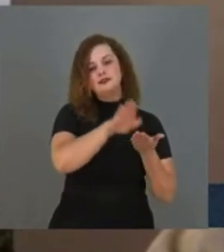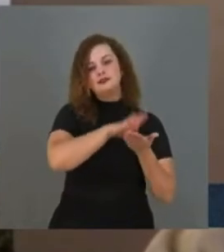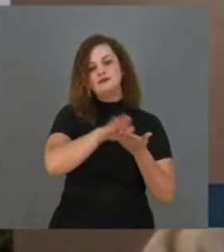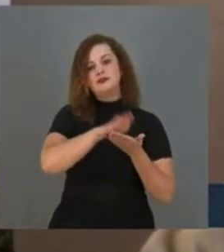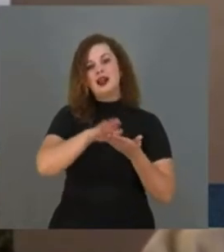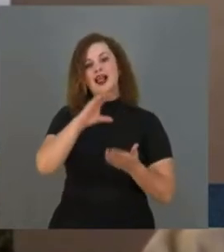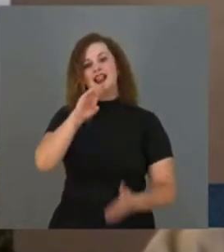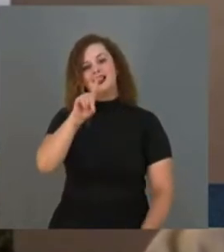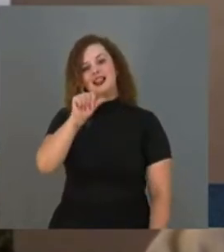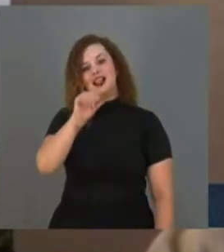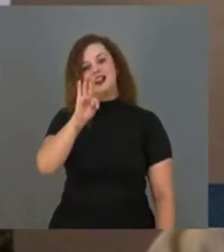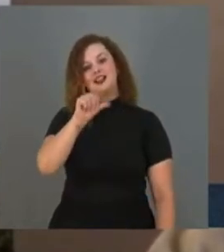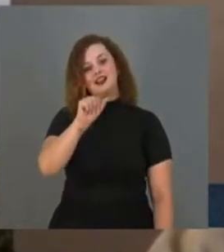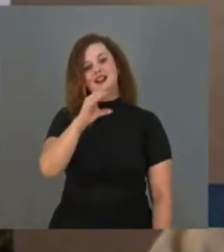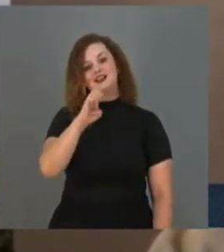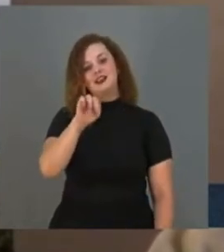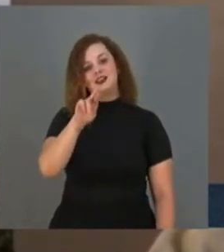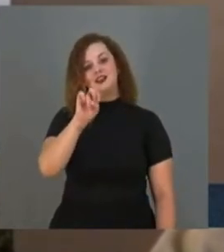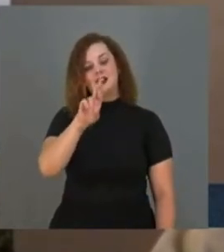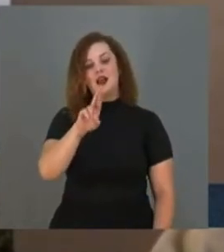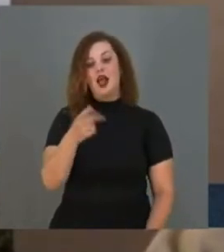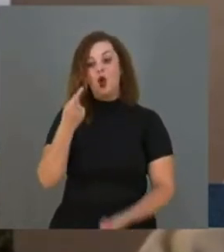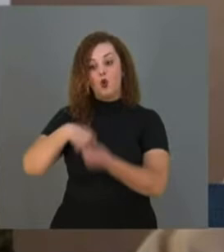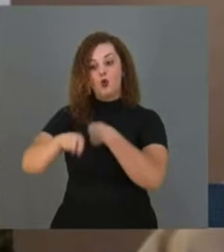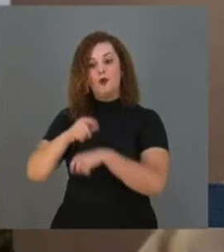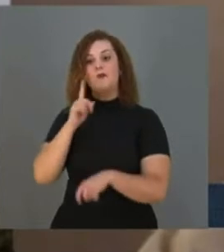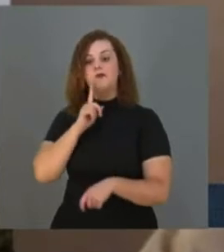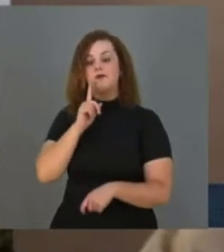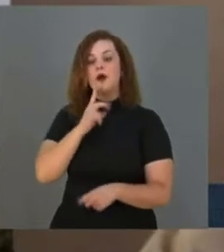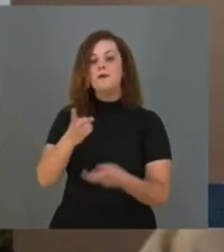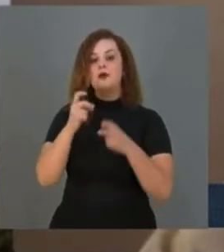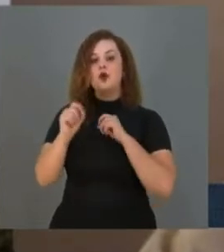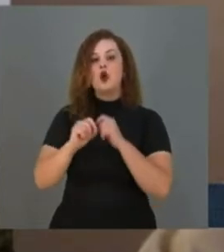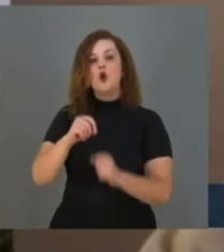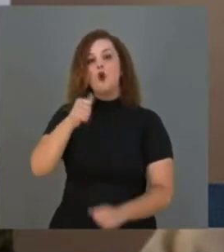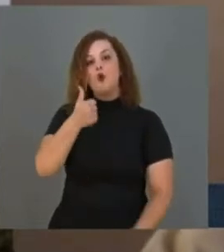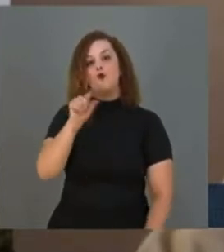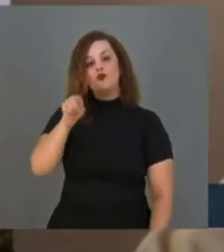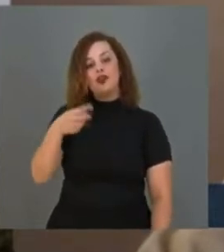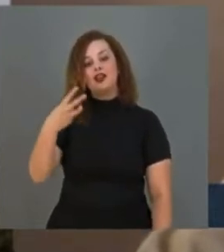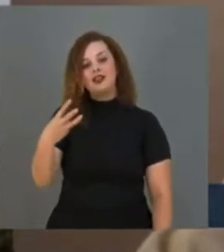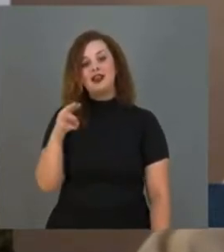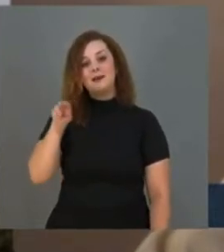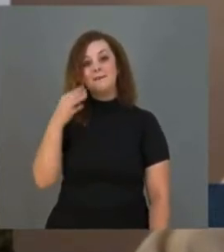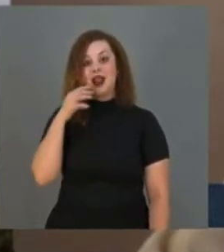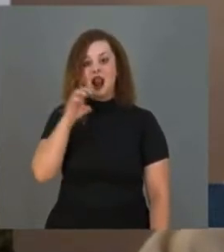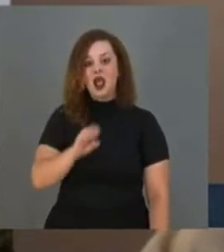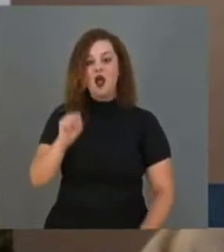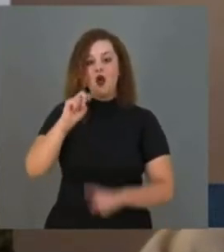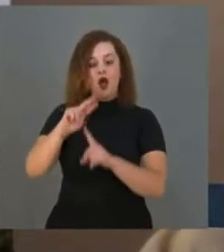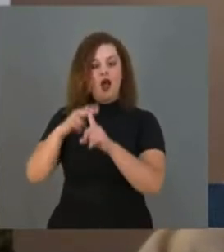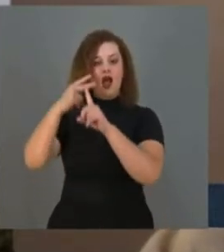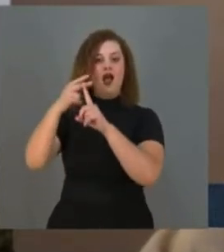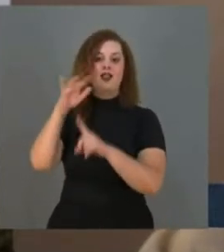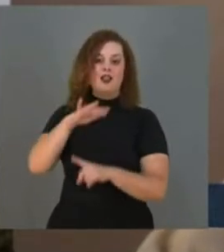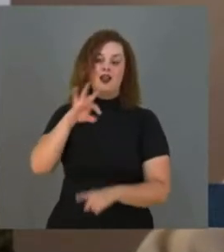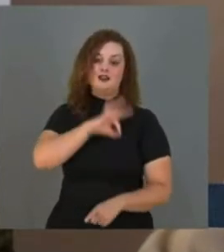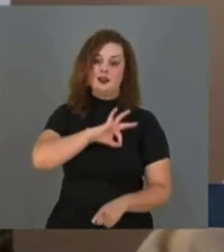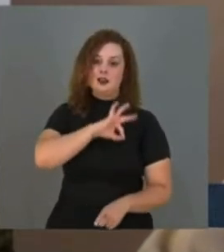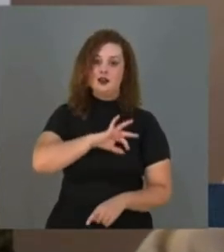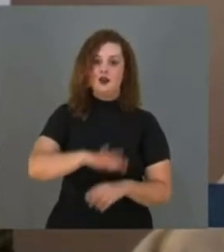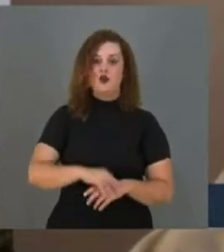centers, a economia norte-americana registrou 1,3 milhão de dólares adicionais na massa salarial